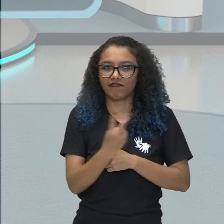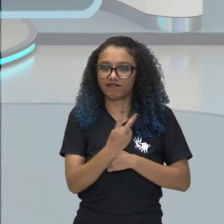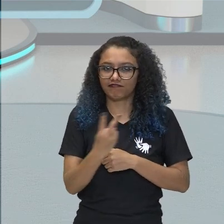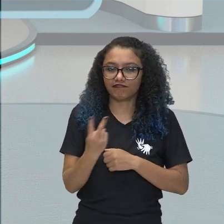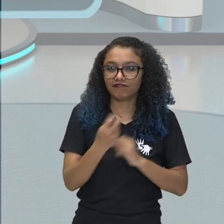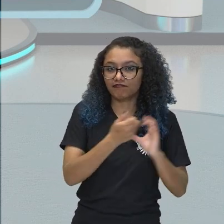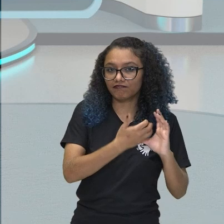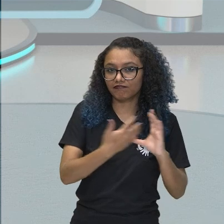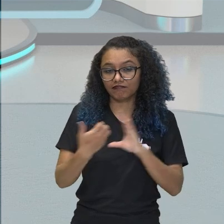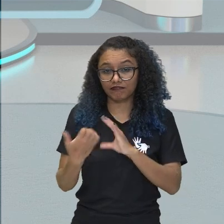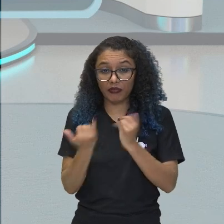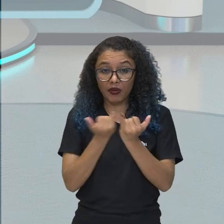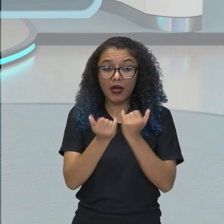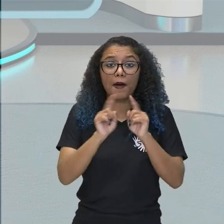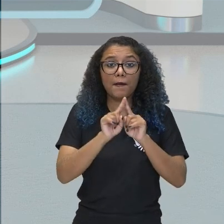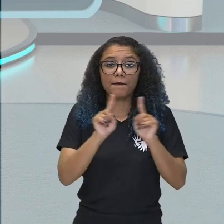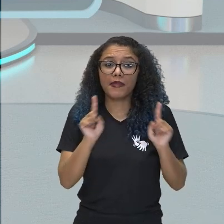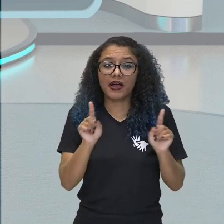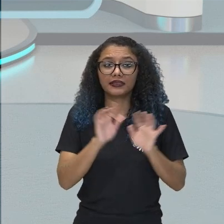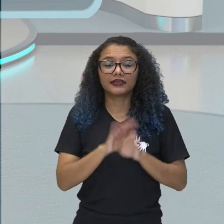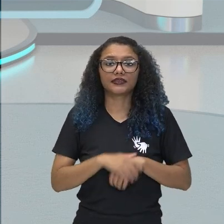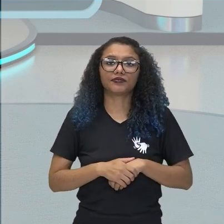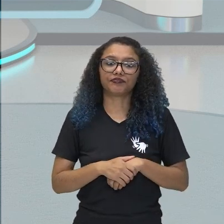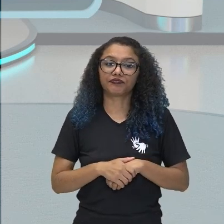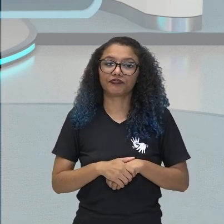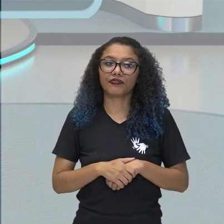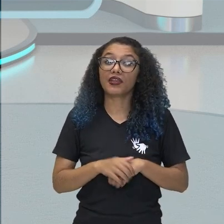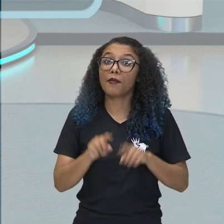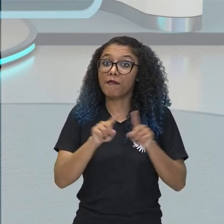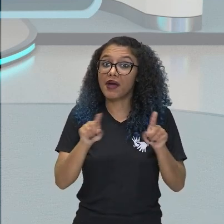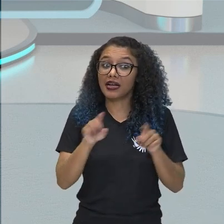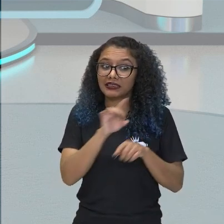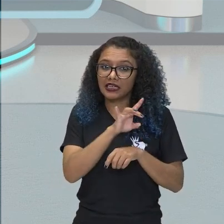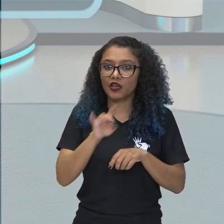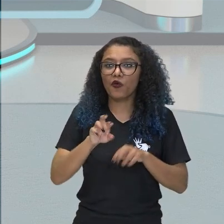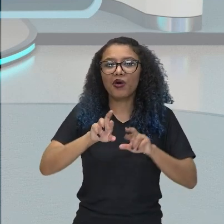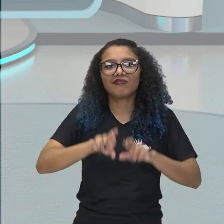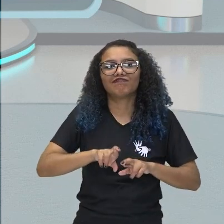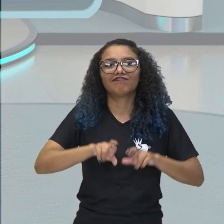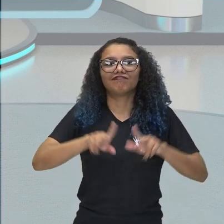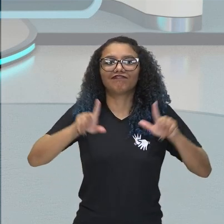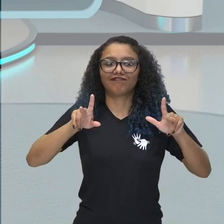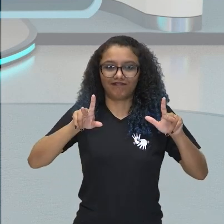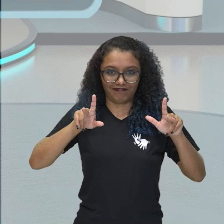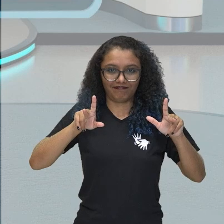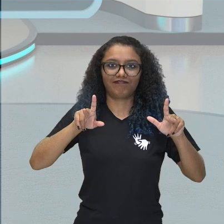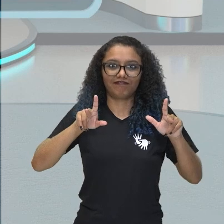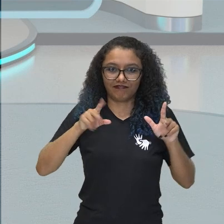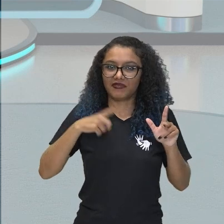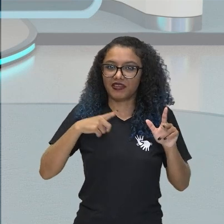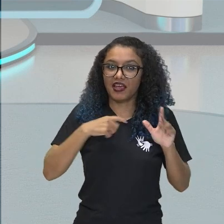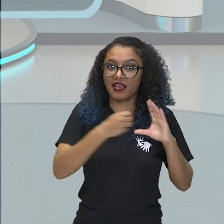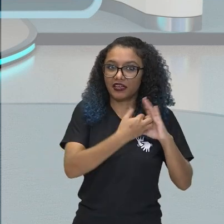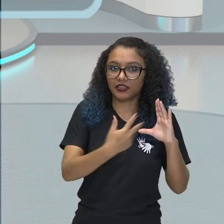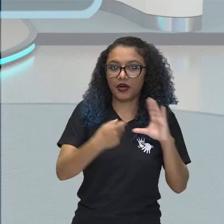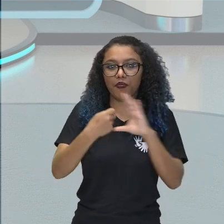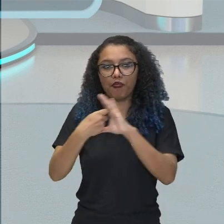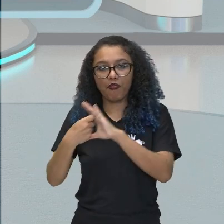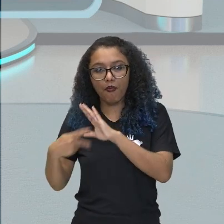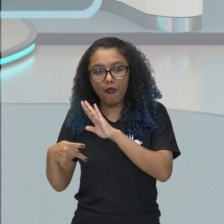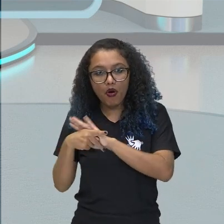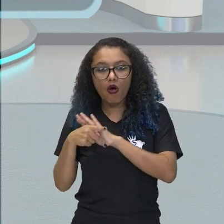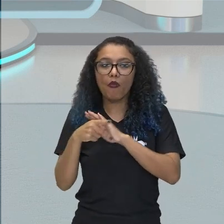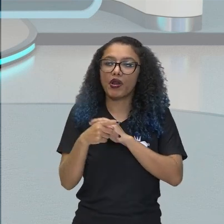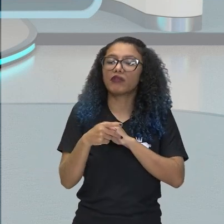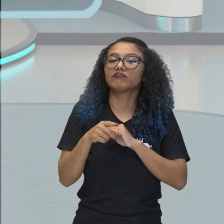mas não se esqueçam, são línguas completamente diferentes. E o assunto de hoje vai